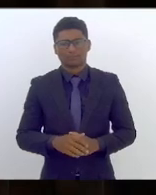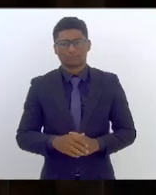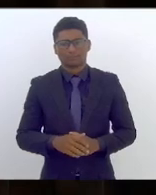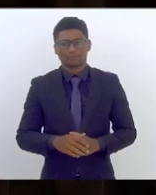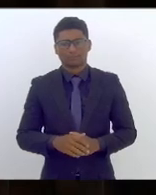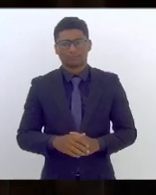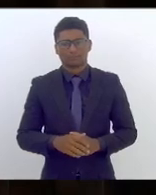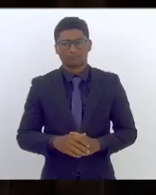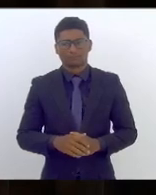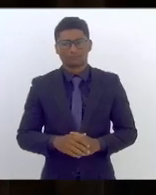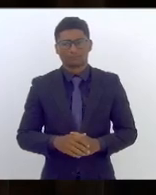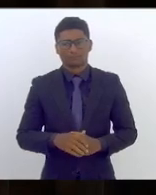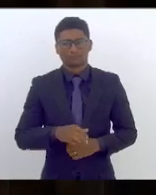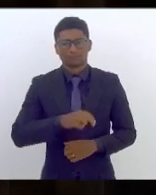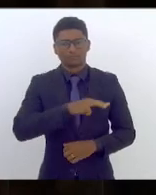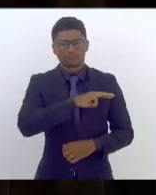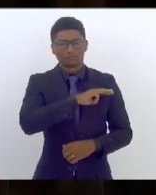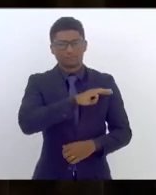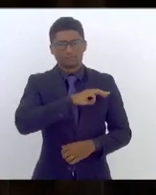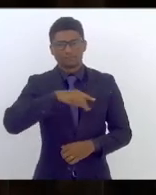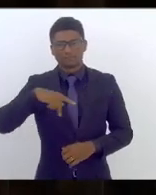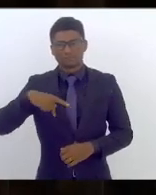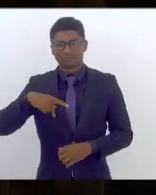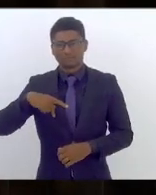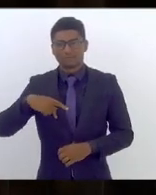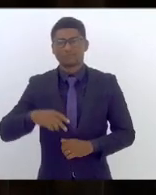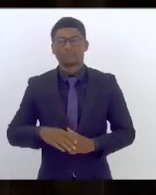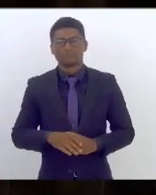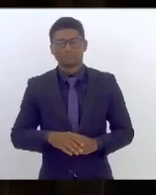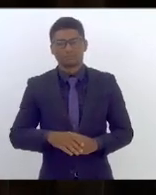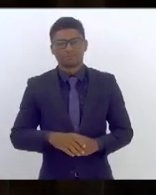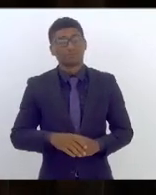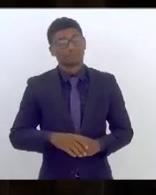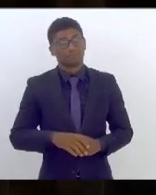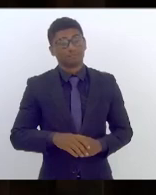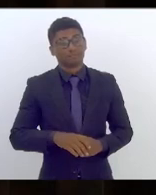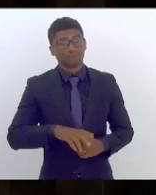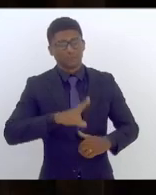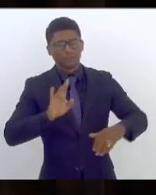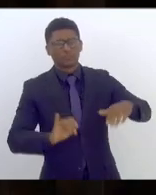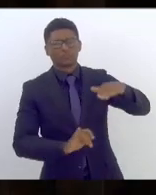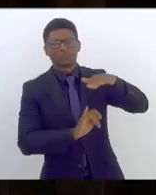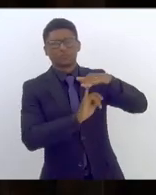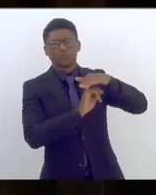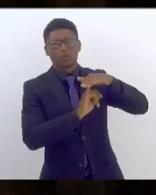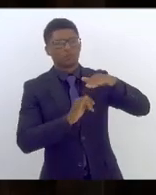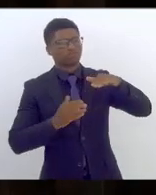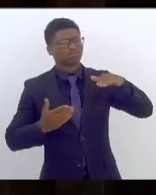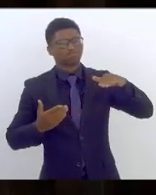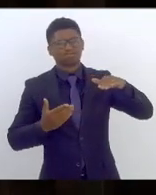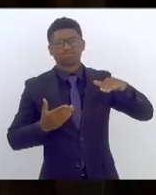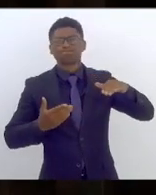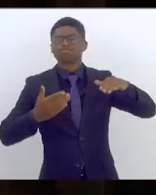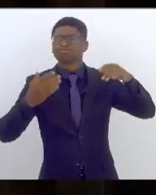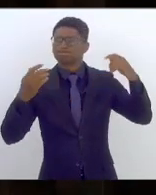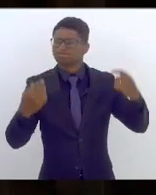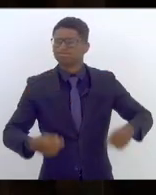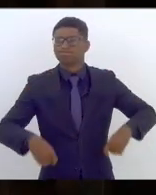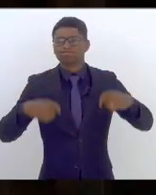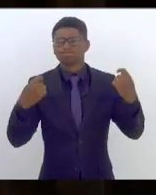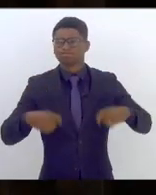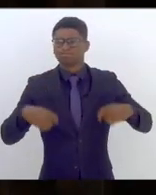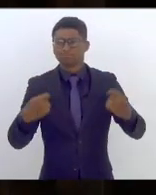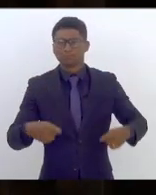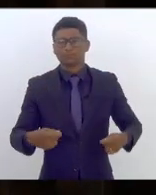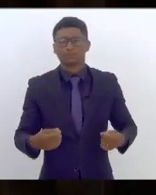o ministério público é uma instituição absolutamente necessária para